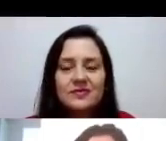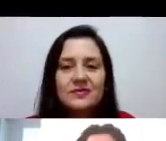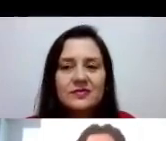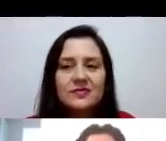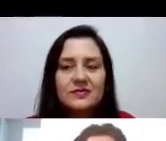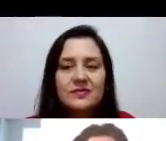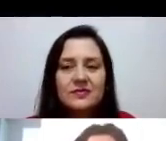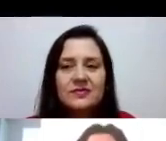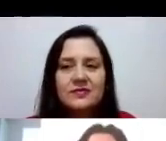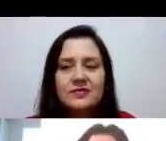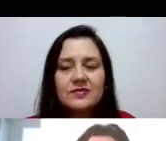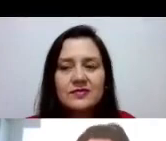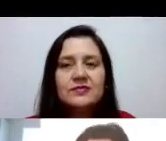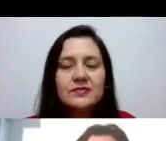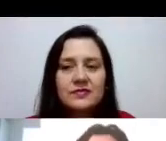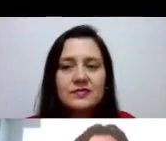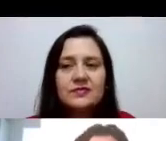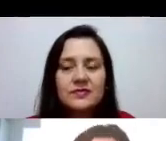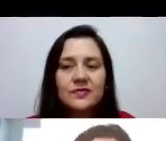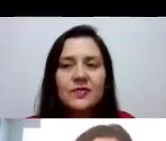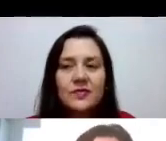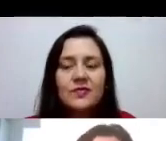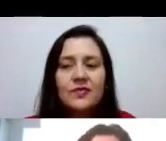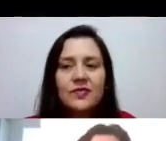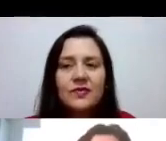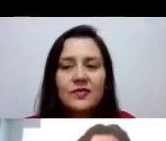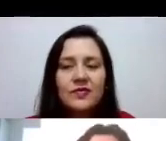da equipe e eles sintam que você se sente parte dessa equipe.